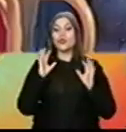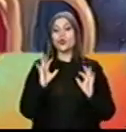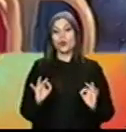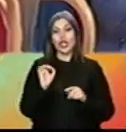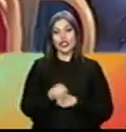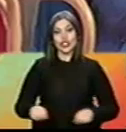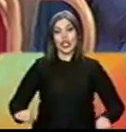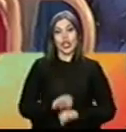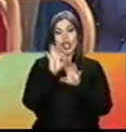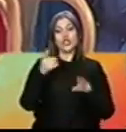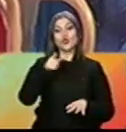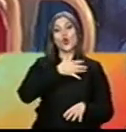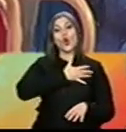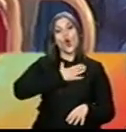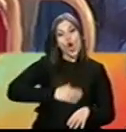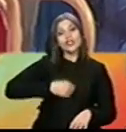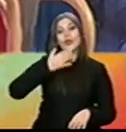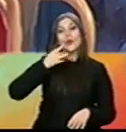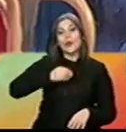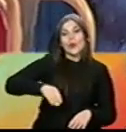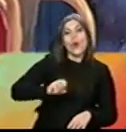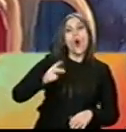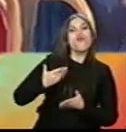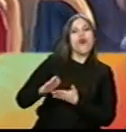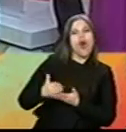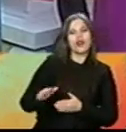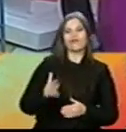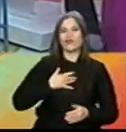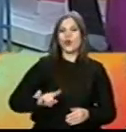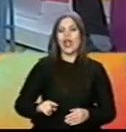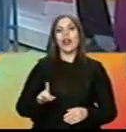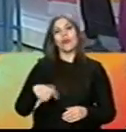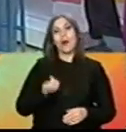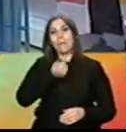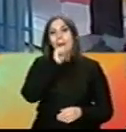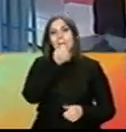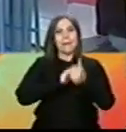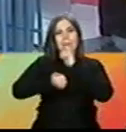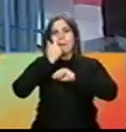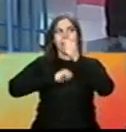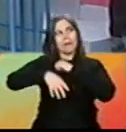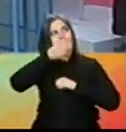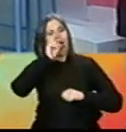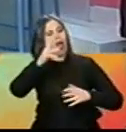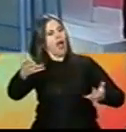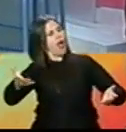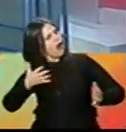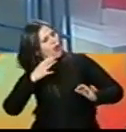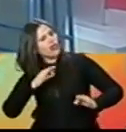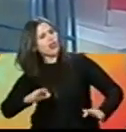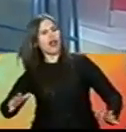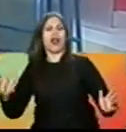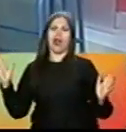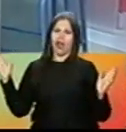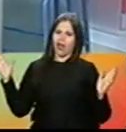É, não é? Gostas com picante ou sem picante? Sem picante. Senão depois começa a haver as bebidas alcoólicas, Sónia. Ai. Depois tens que beber... Se aquilo é picante,